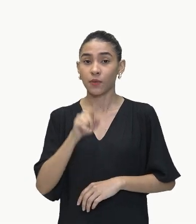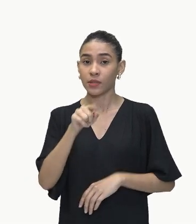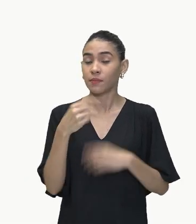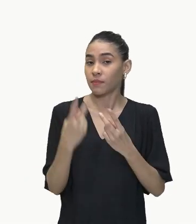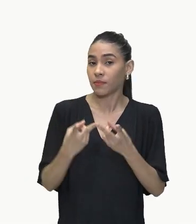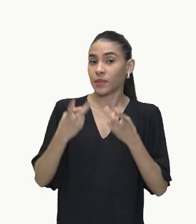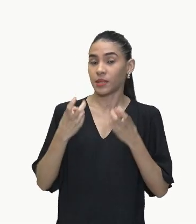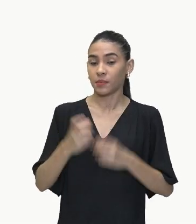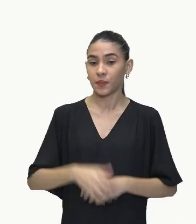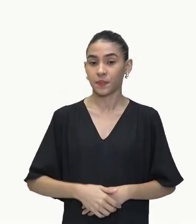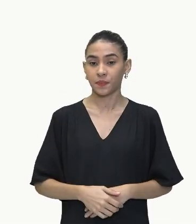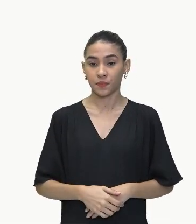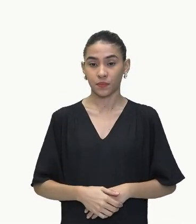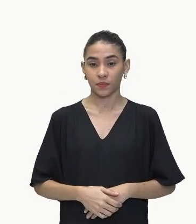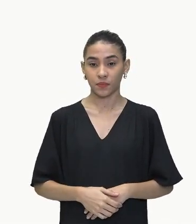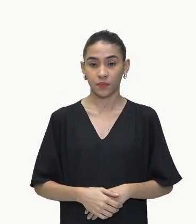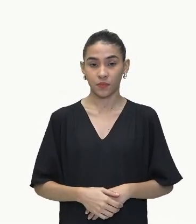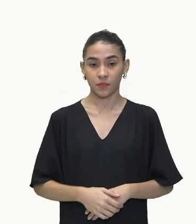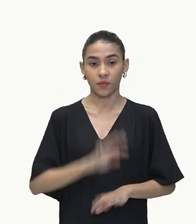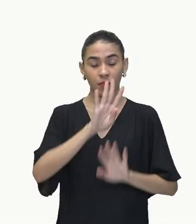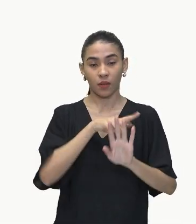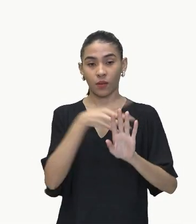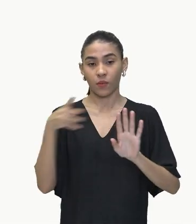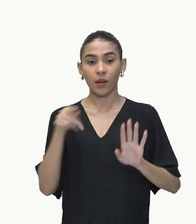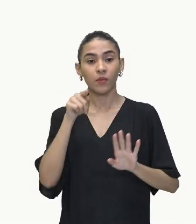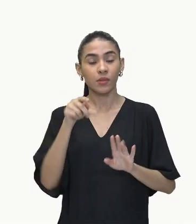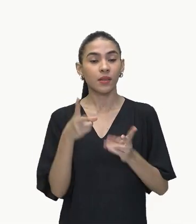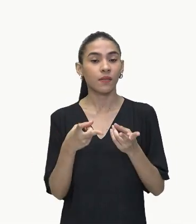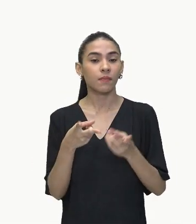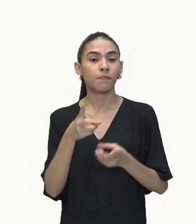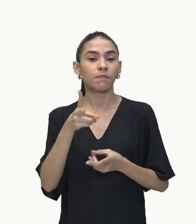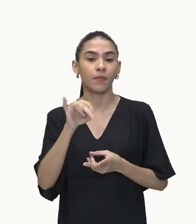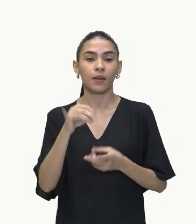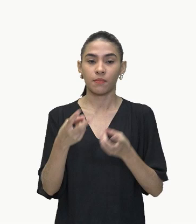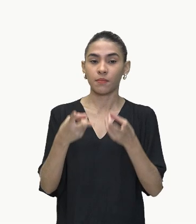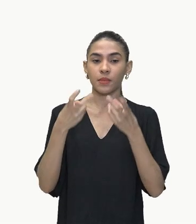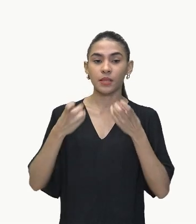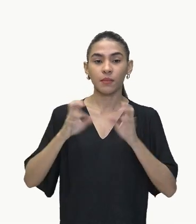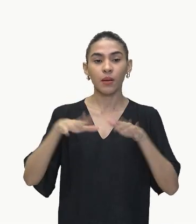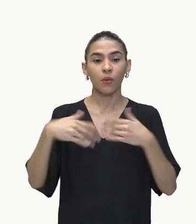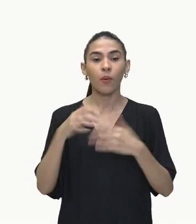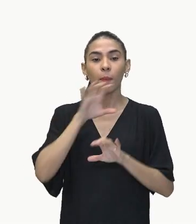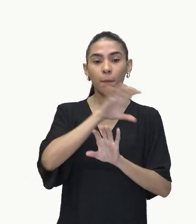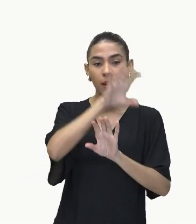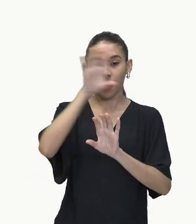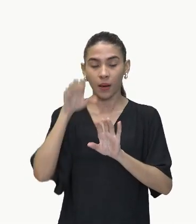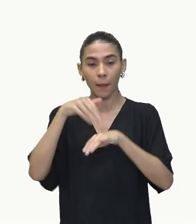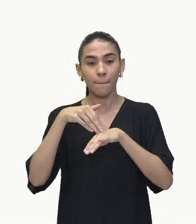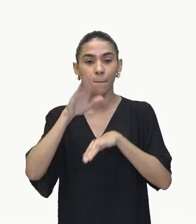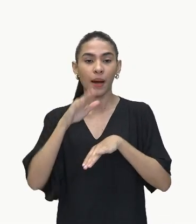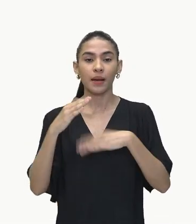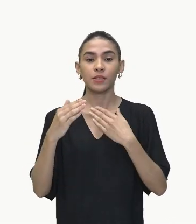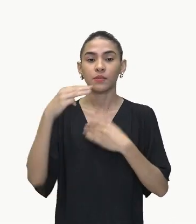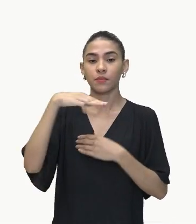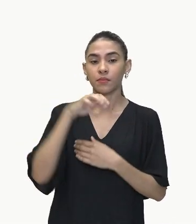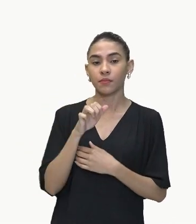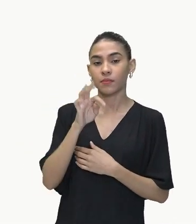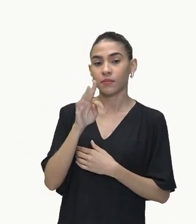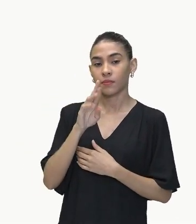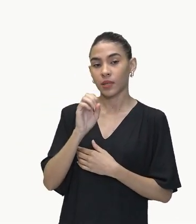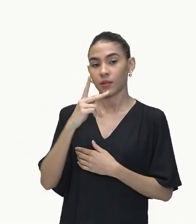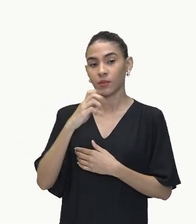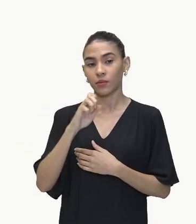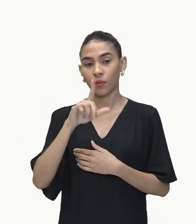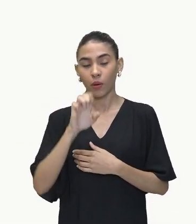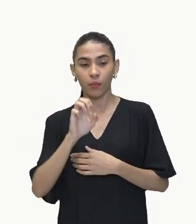observar aí esse quadro, você vai ver quais são as regiões onde nós temos mais metrópoles, onde nós temos